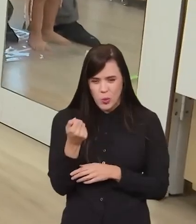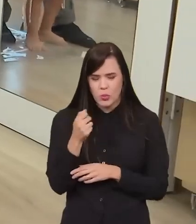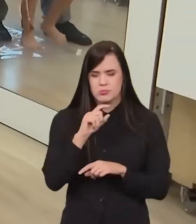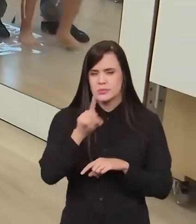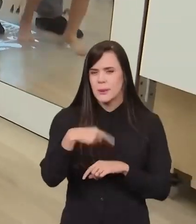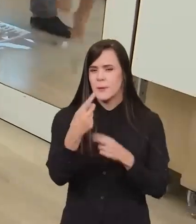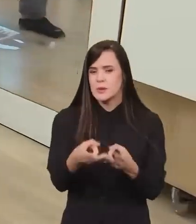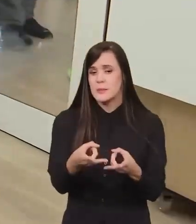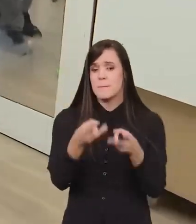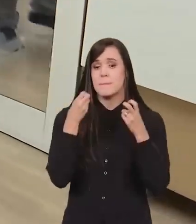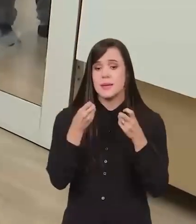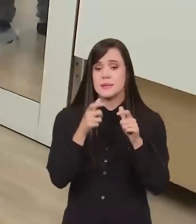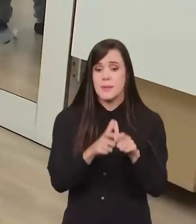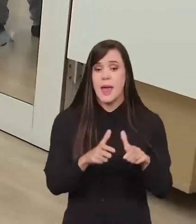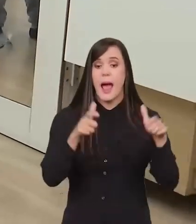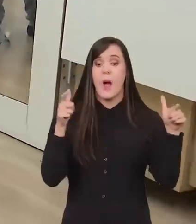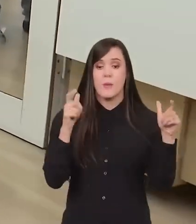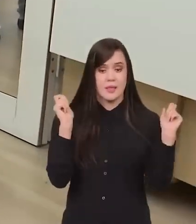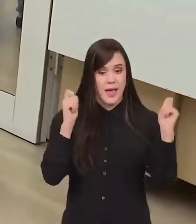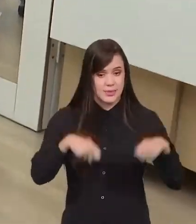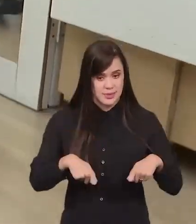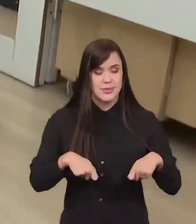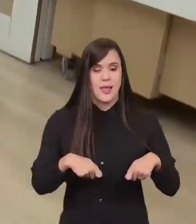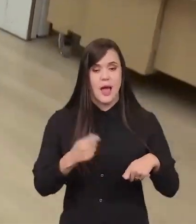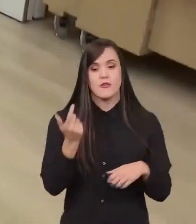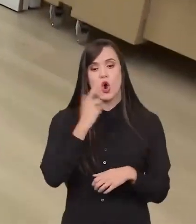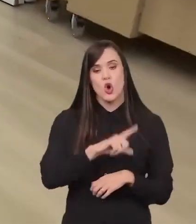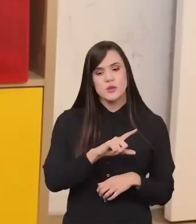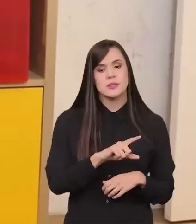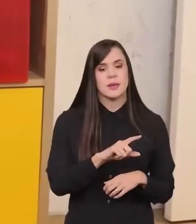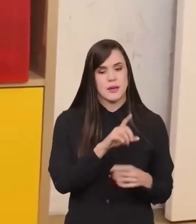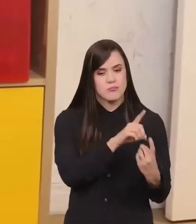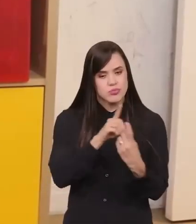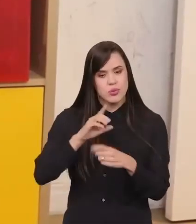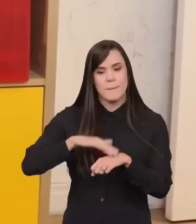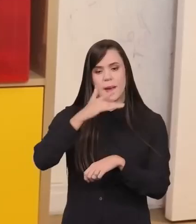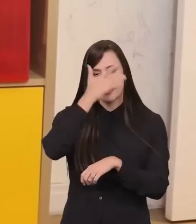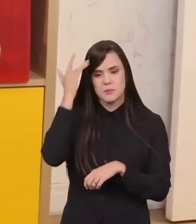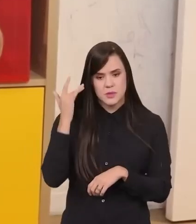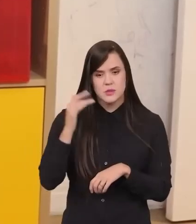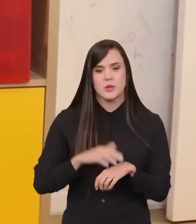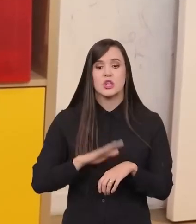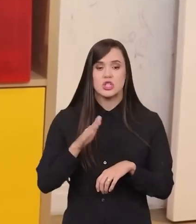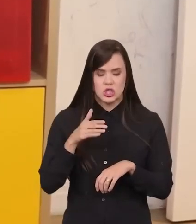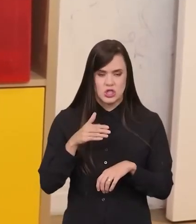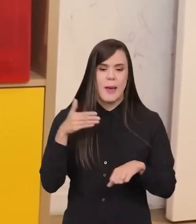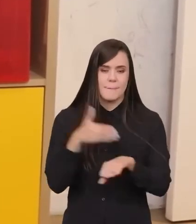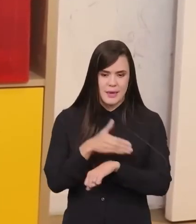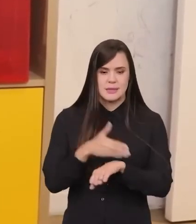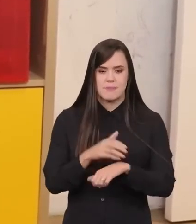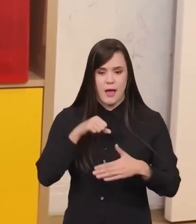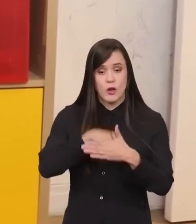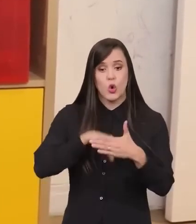que a gente podia aumentar um pouquinho mais, que a gente queria alcançar mais pessoas. Eu já fazia parte do ativismo da pessoa com